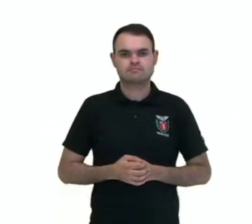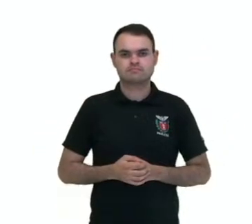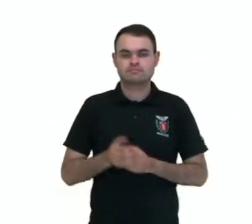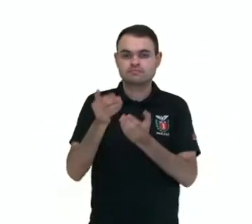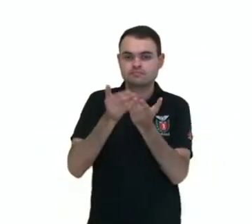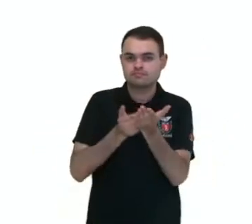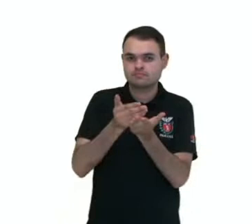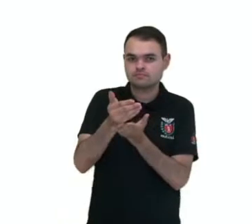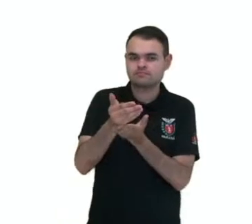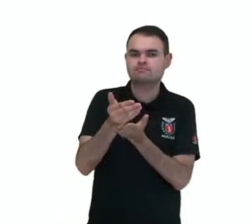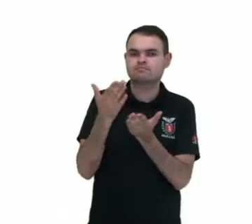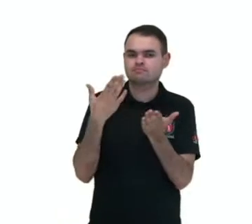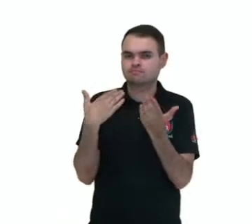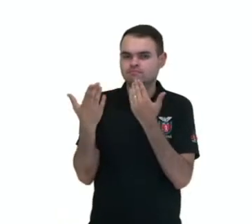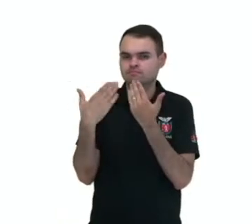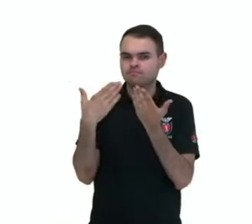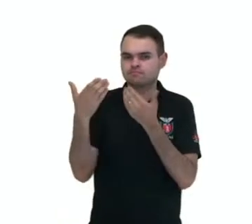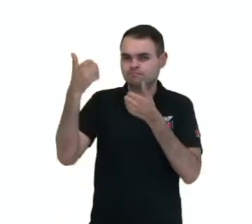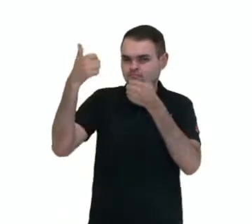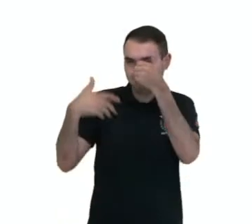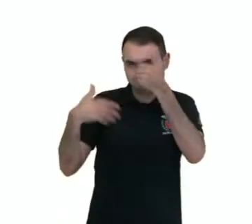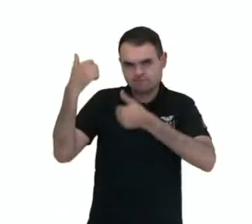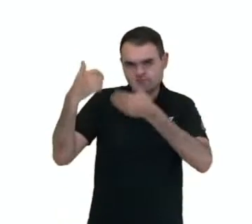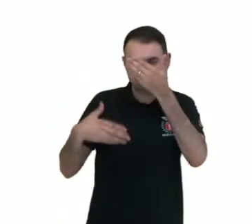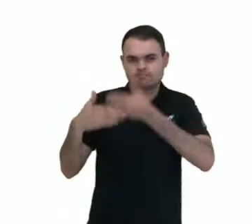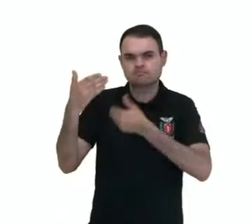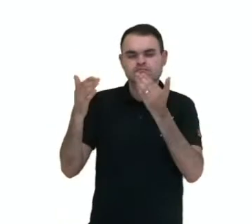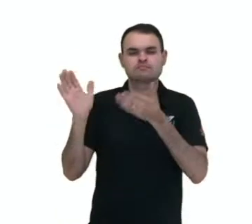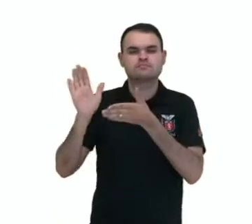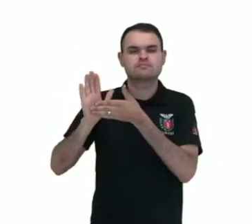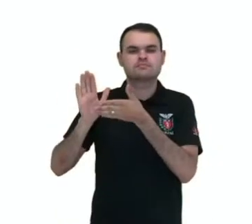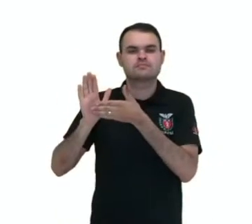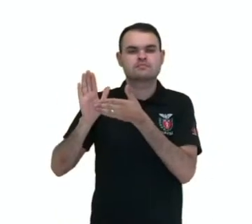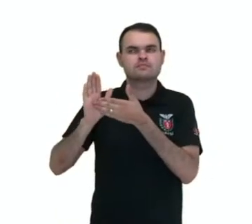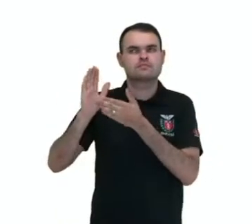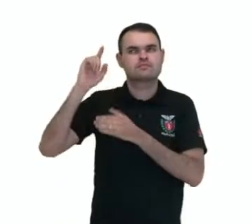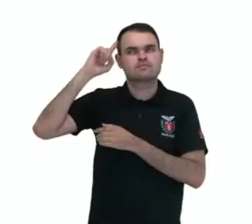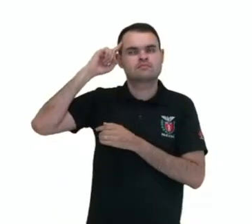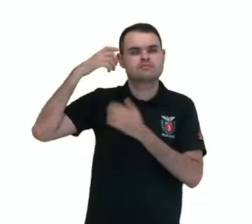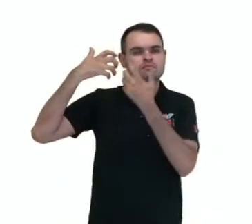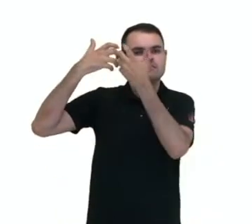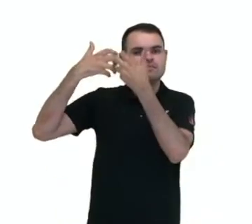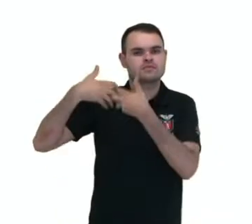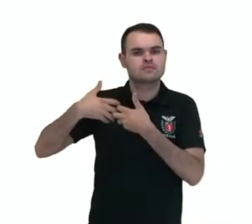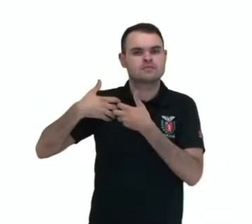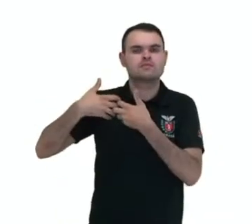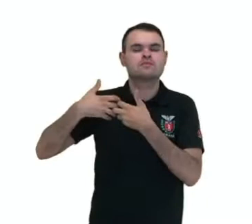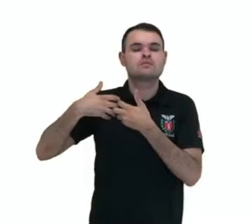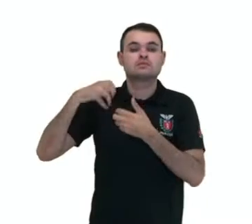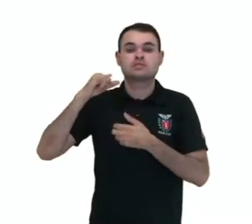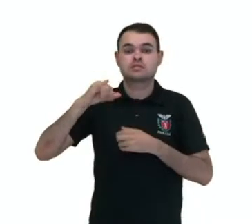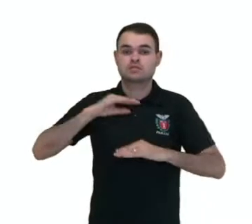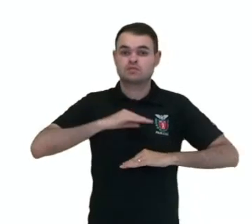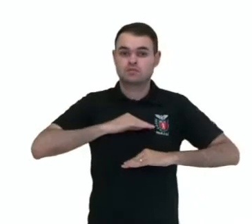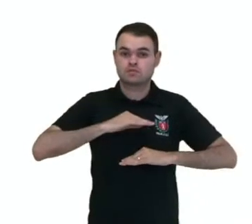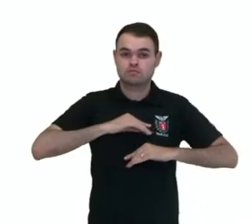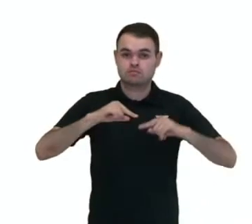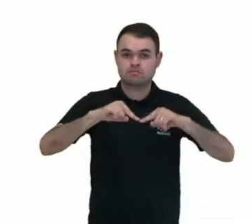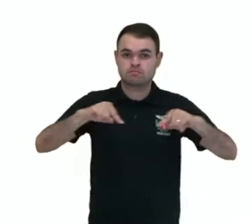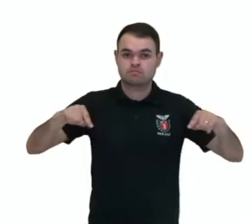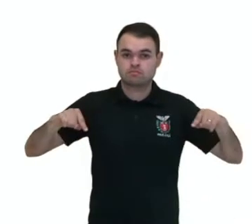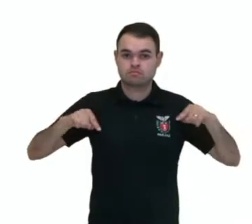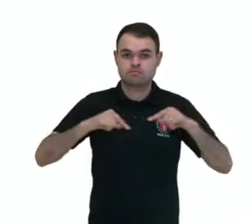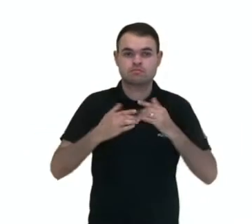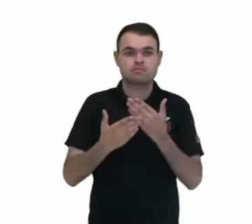de conversa, a gente propõe aqui uma reflexão. Se nós estivéssemos aqui numa situação de sala de aula, a ideia